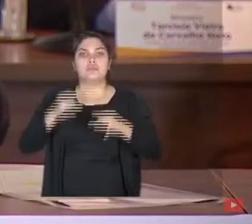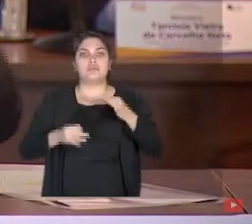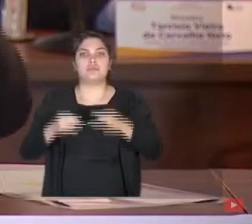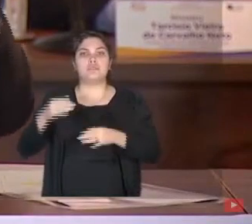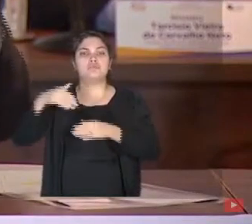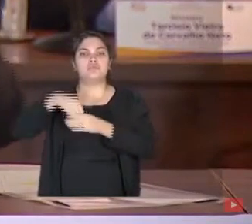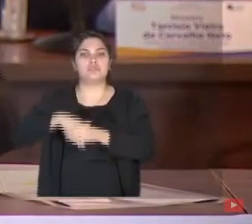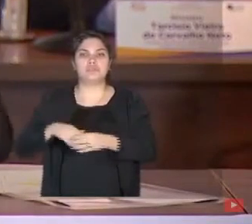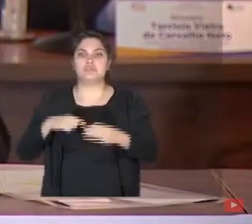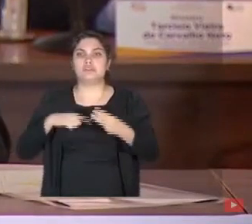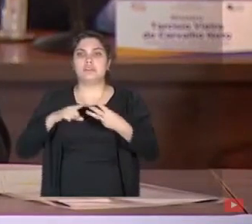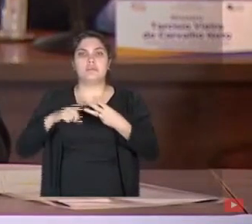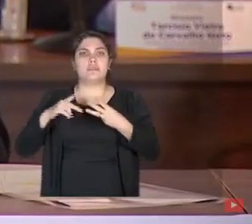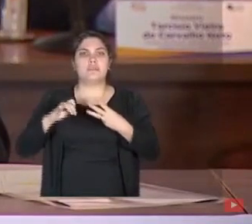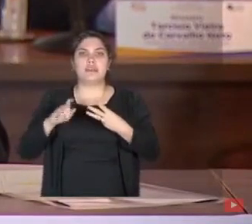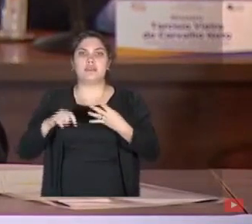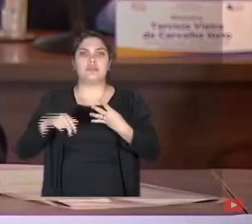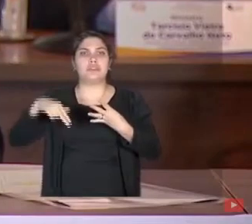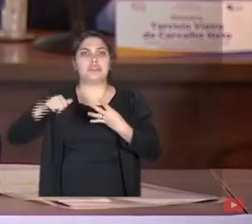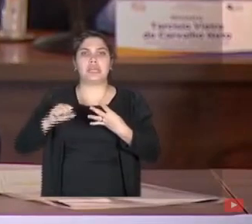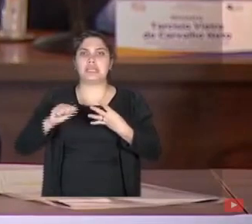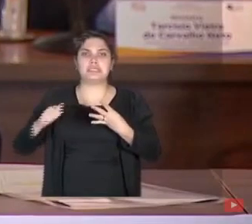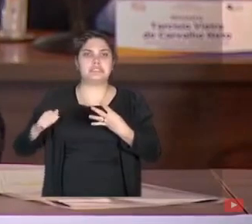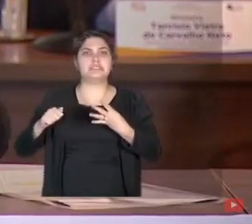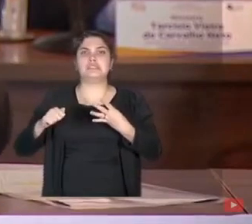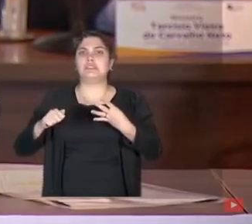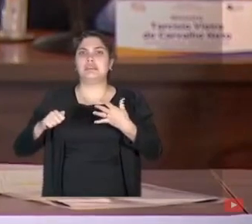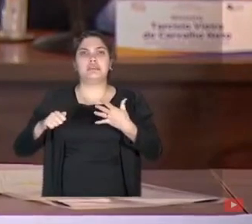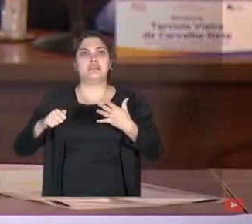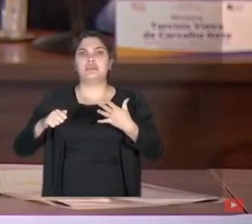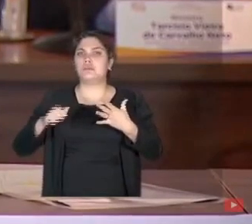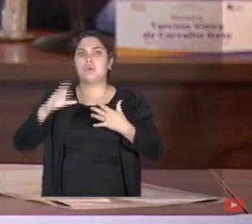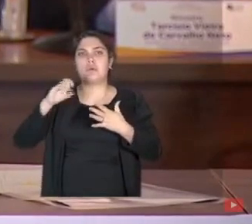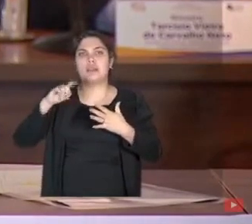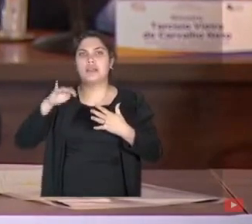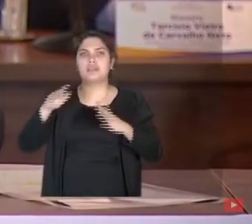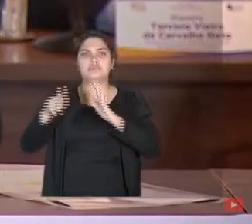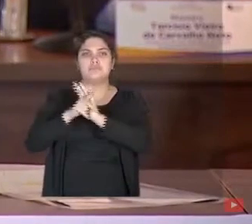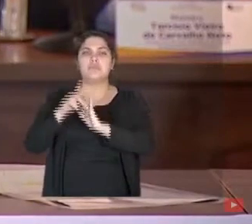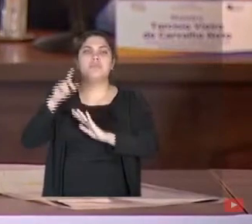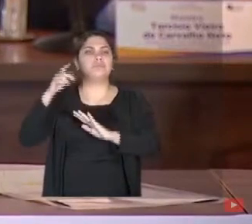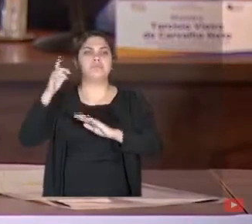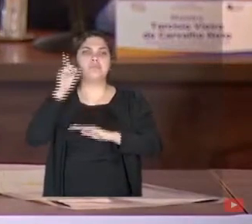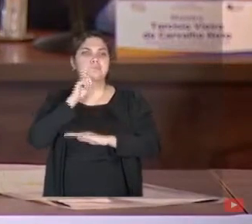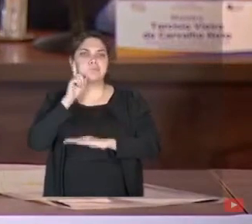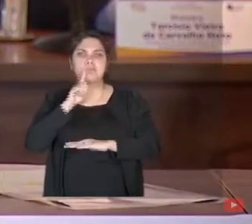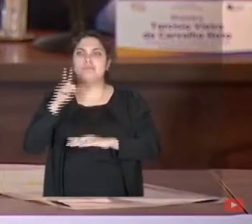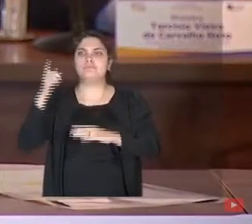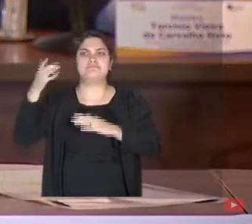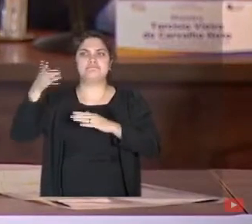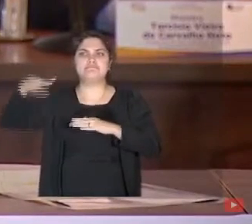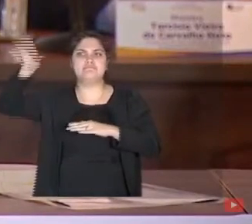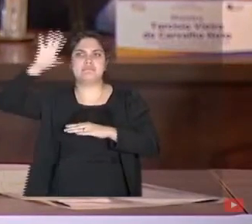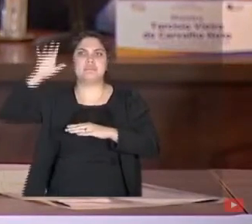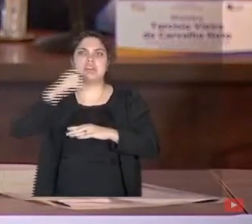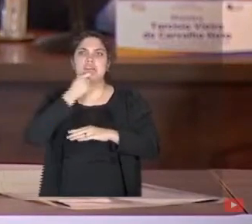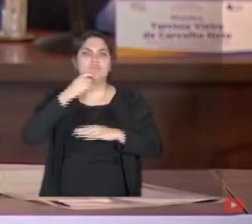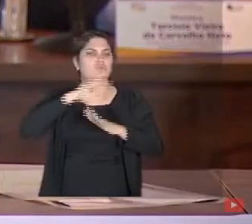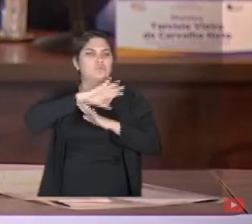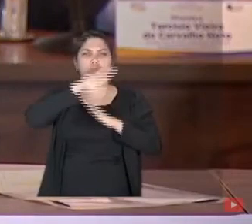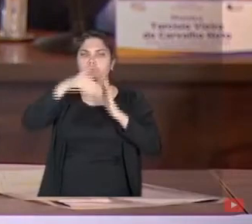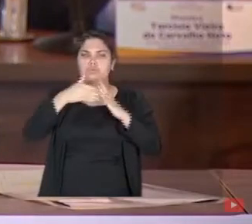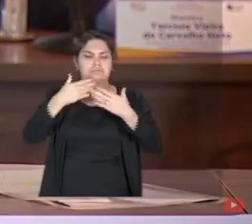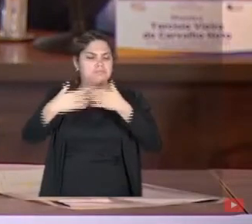para o Pentágono, vale para a NASA, vale para o Congresso americano, vale para o Parlamento inglês. Portanto, o fato de existirem